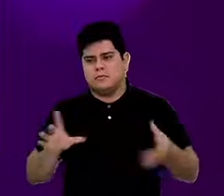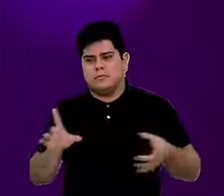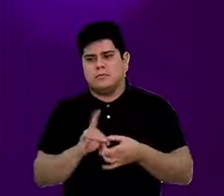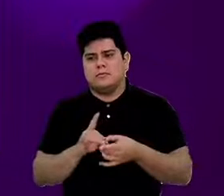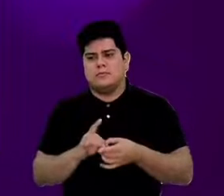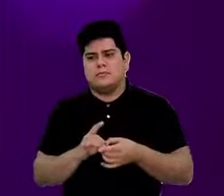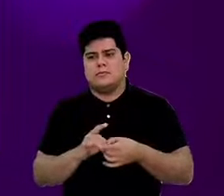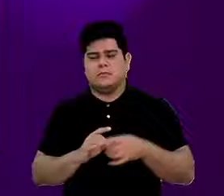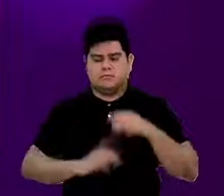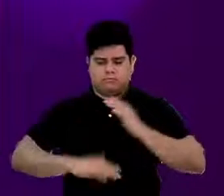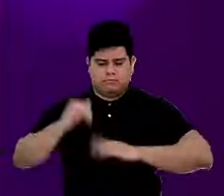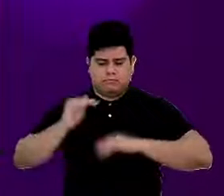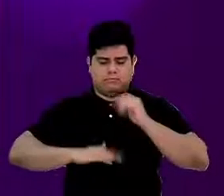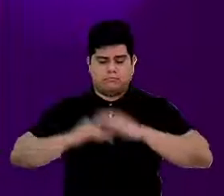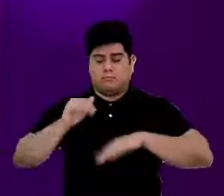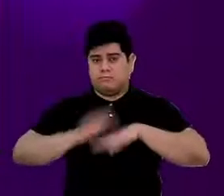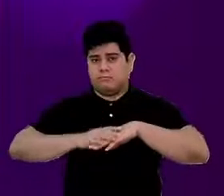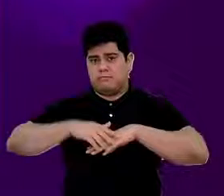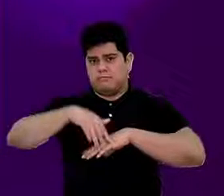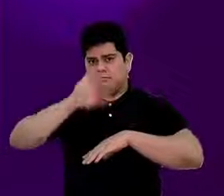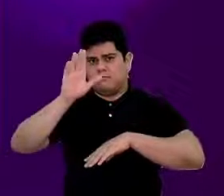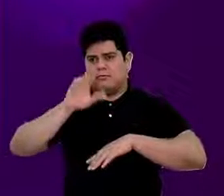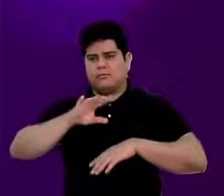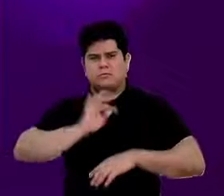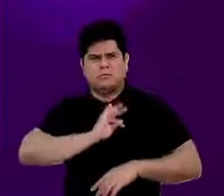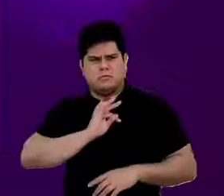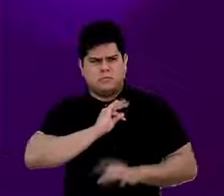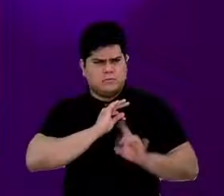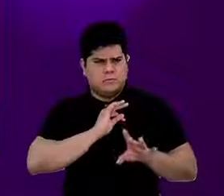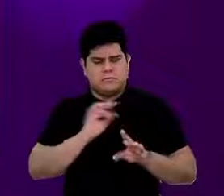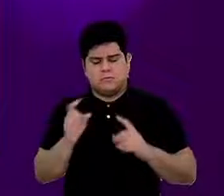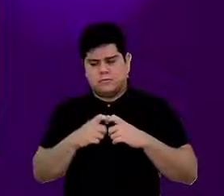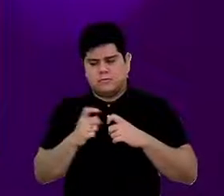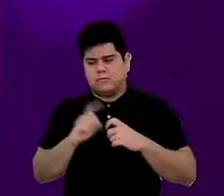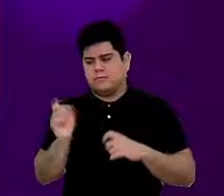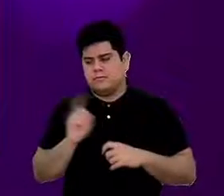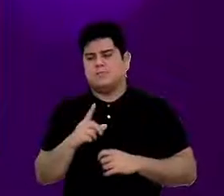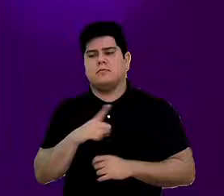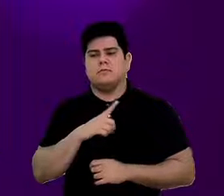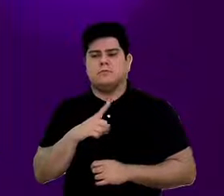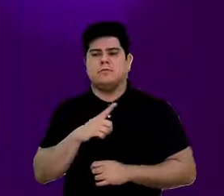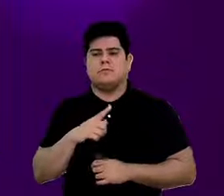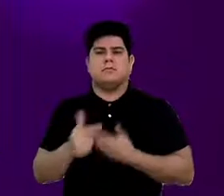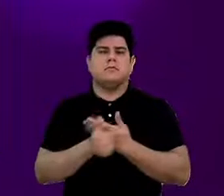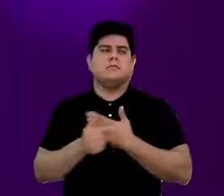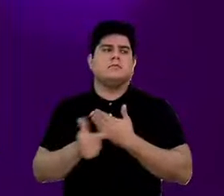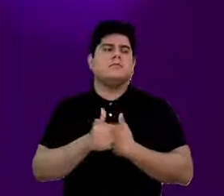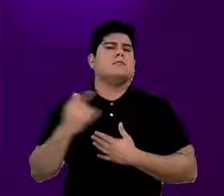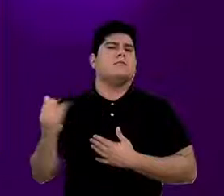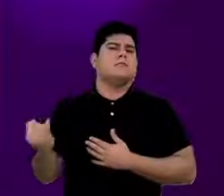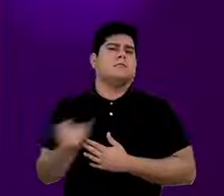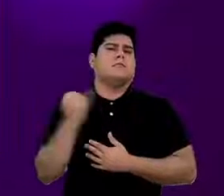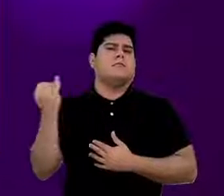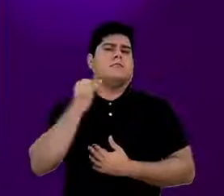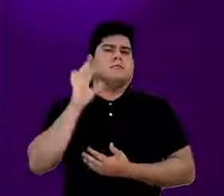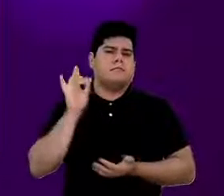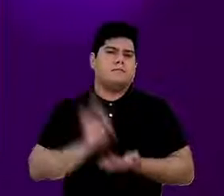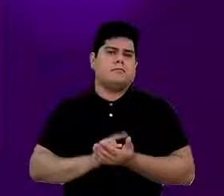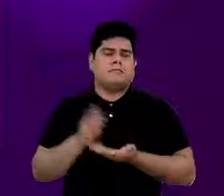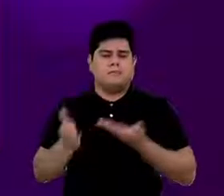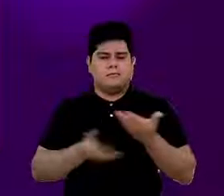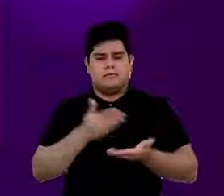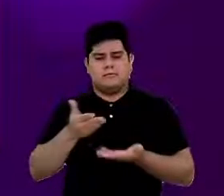de habilidades que vão além das questões técnicas do médico, mas que têm um papel fundamental no verdadeiro cuidado